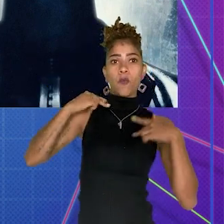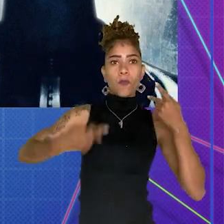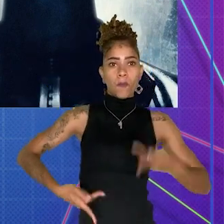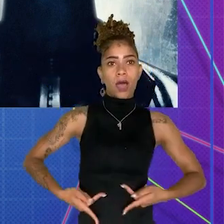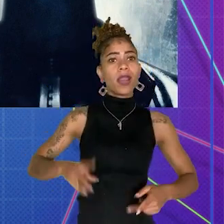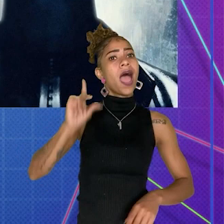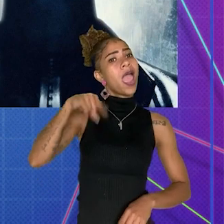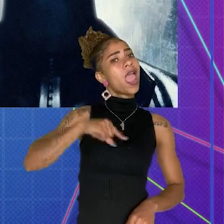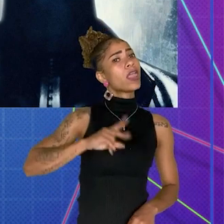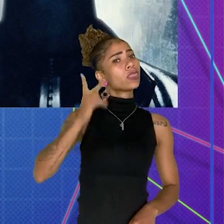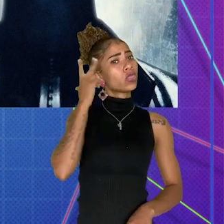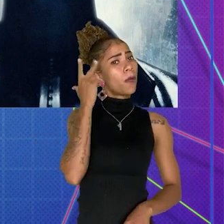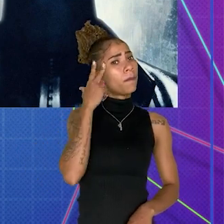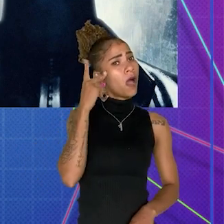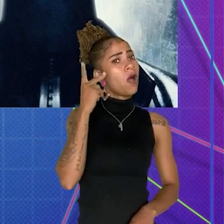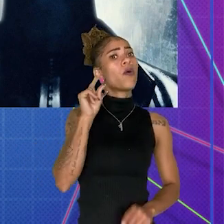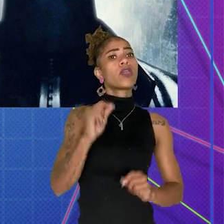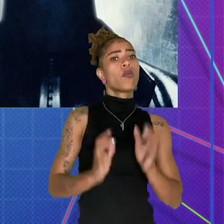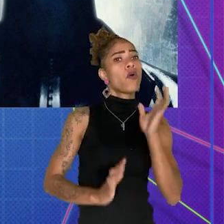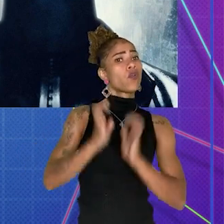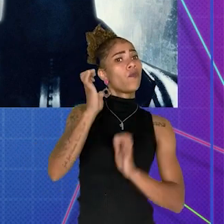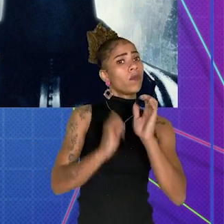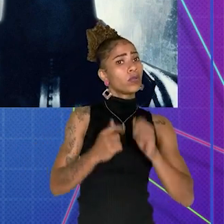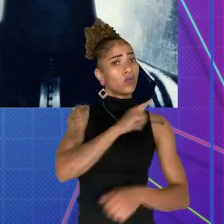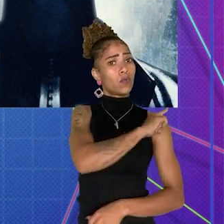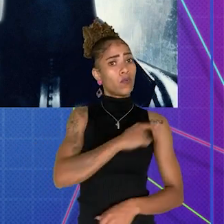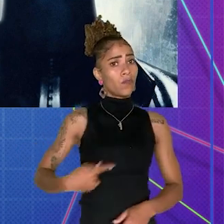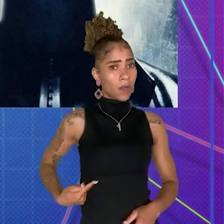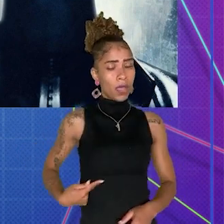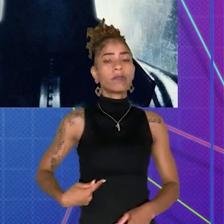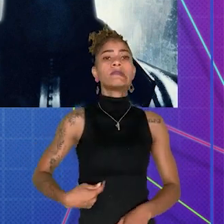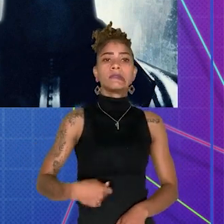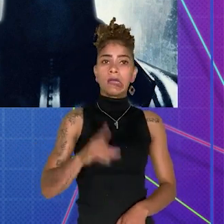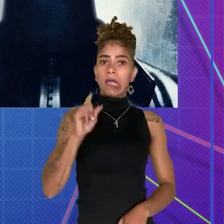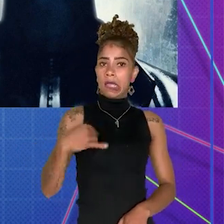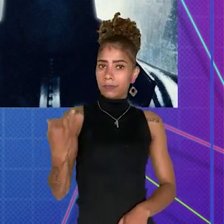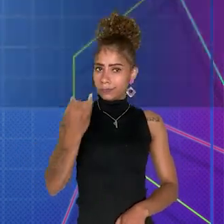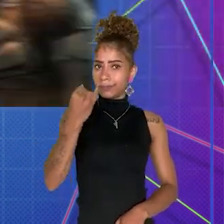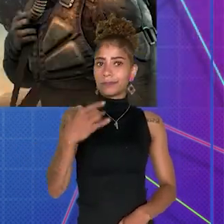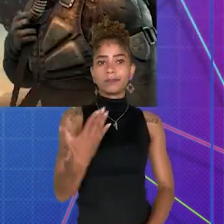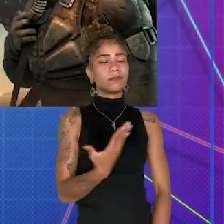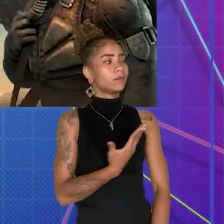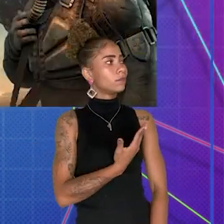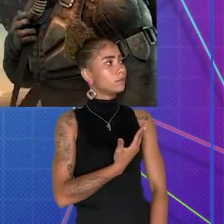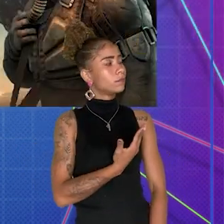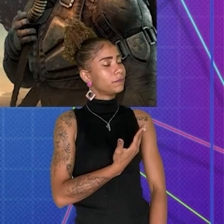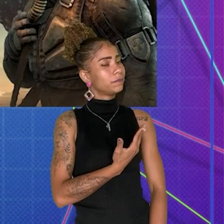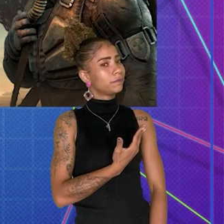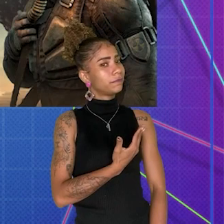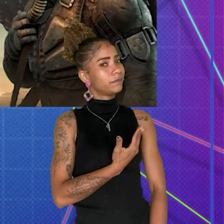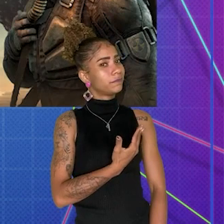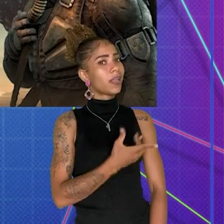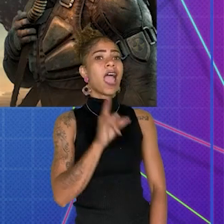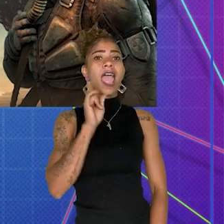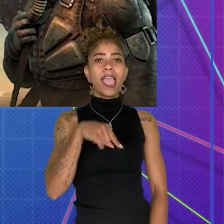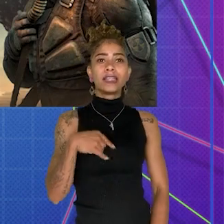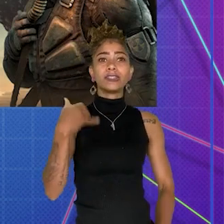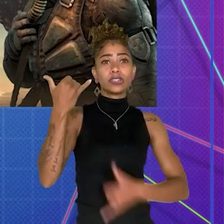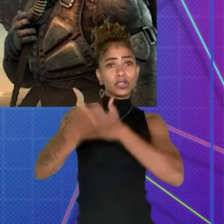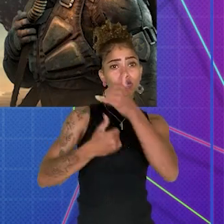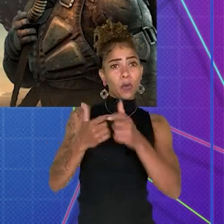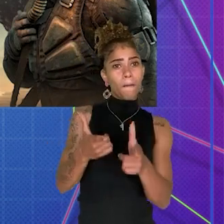de augmentação humana são comuns e a conspiração e o conflito governamental estão em alta. Stalker. Shadow of